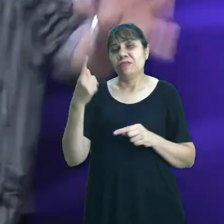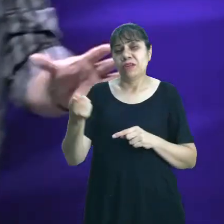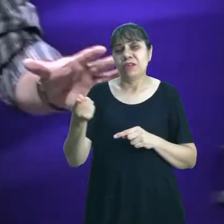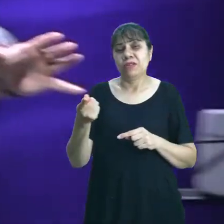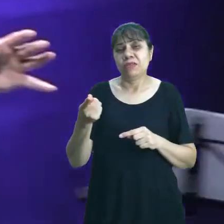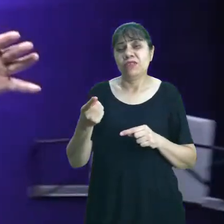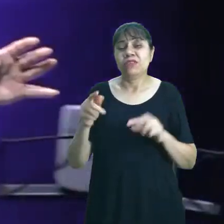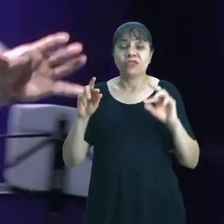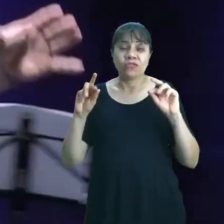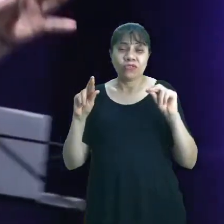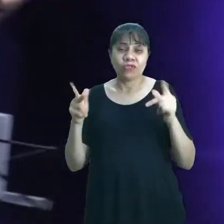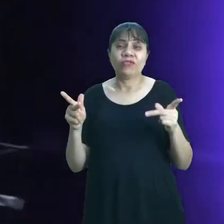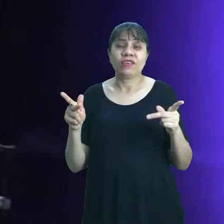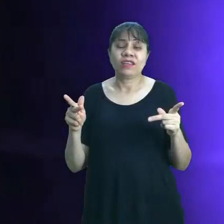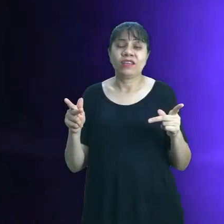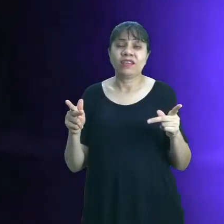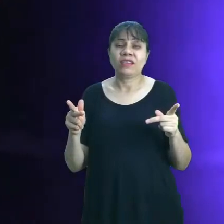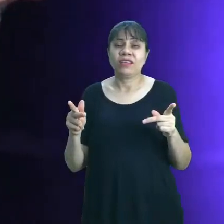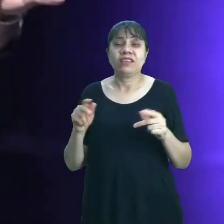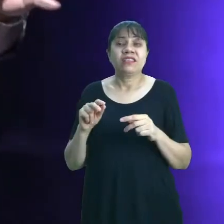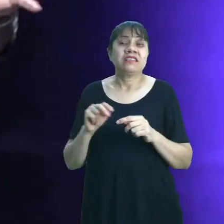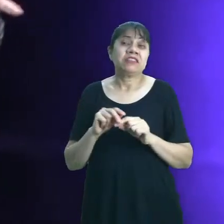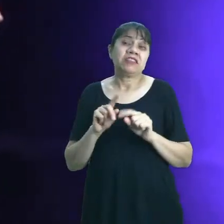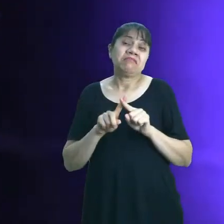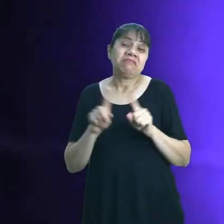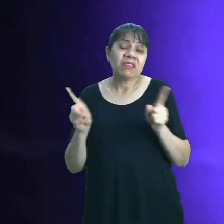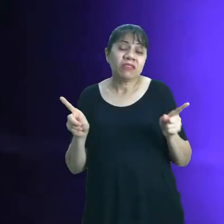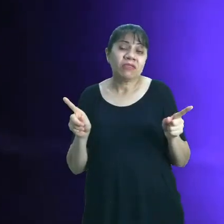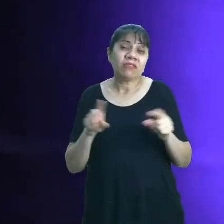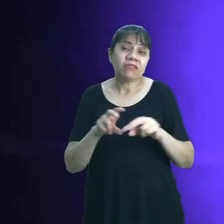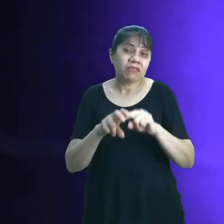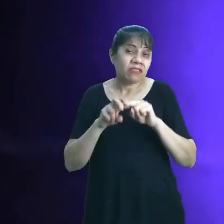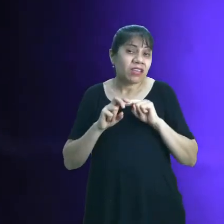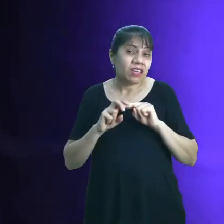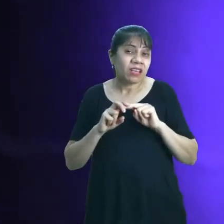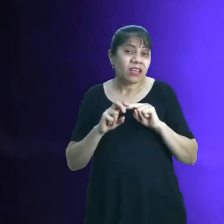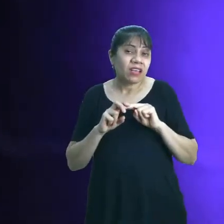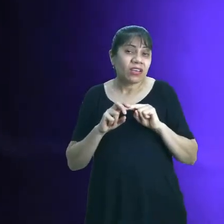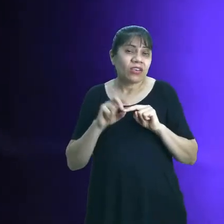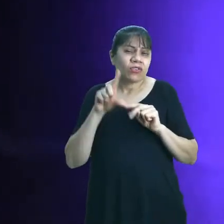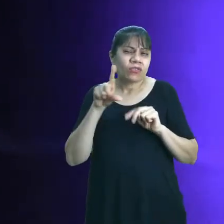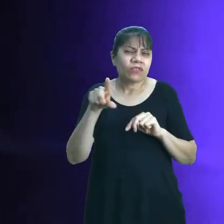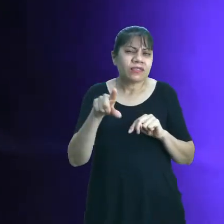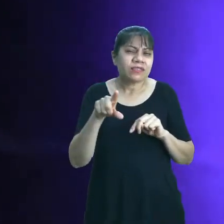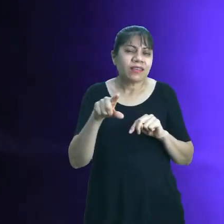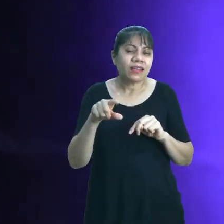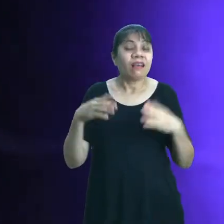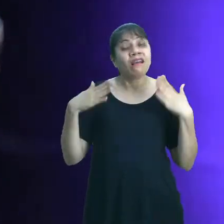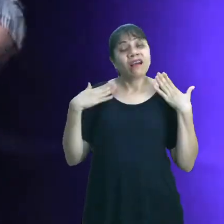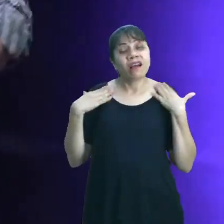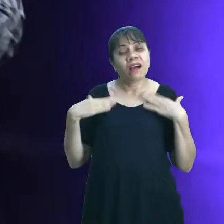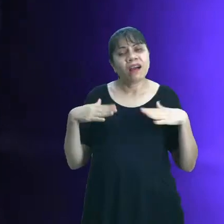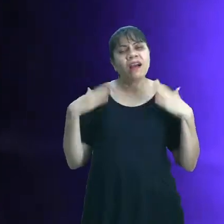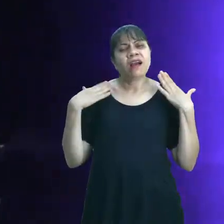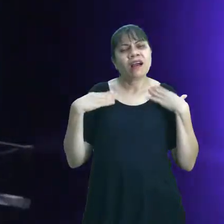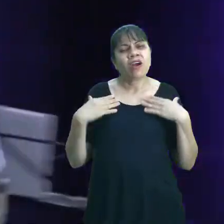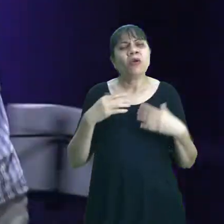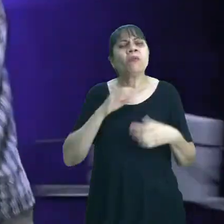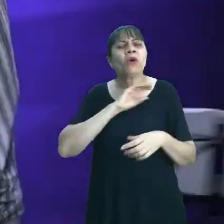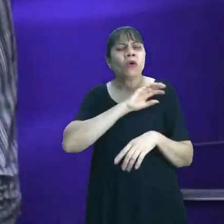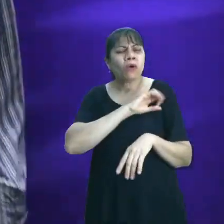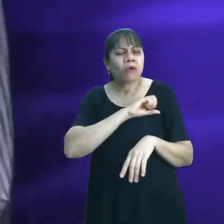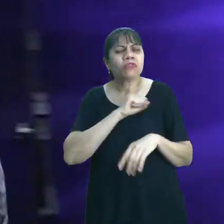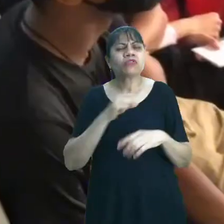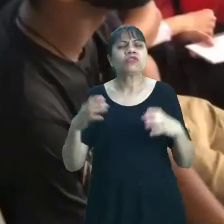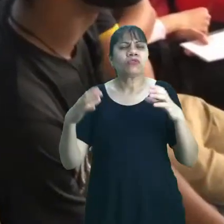você é uma pessoa que procura ali aqueles ambientes quietos, Ou outros já procuram